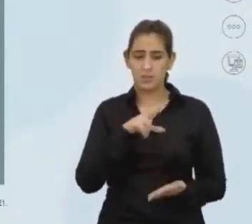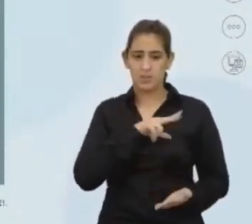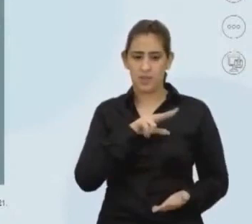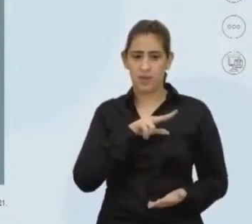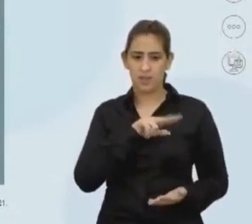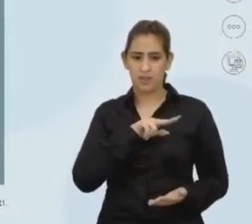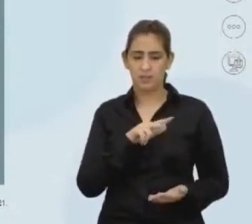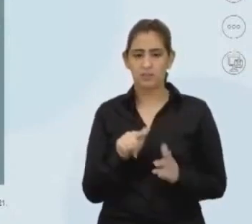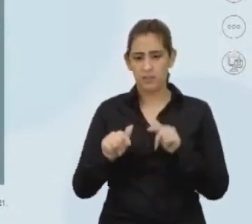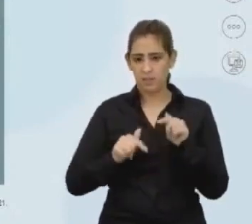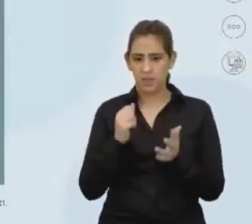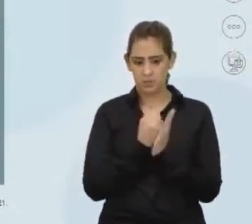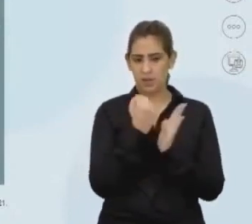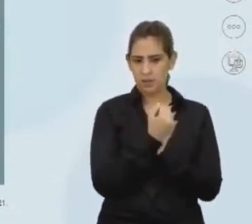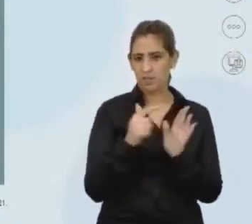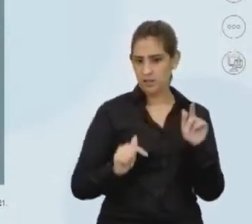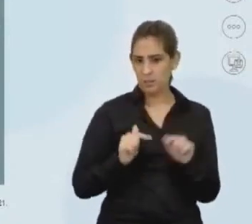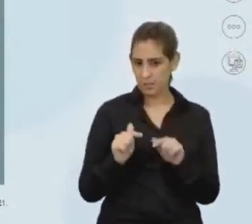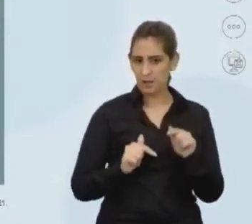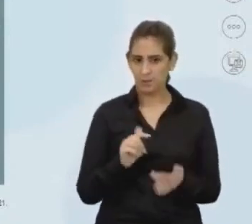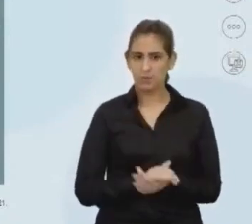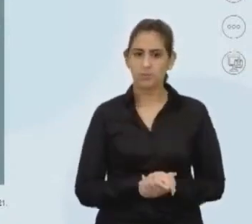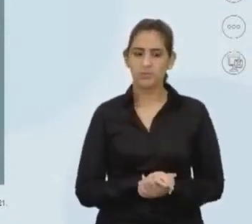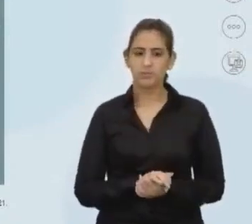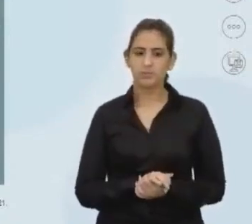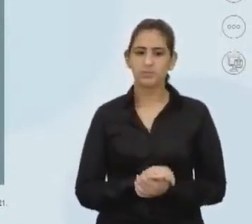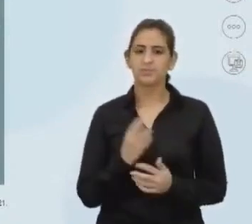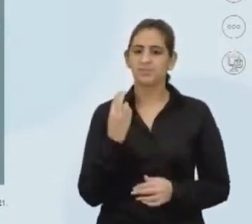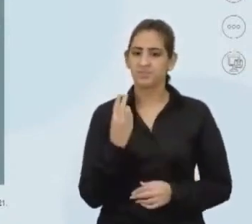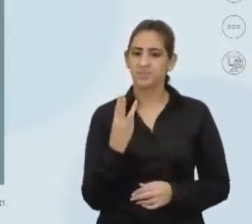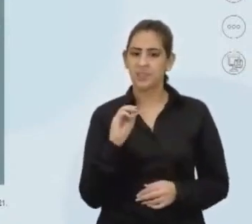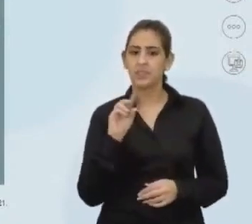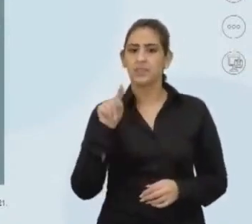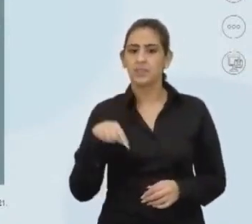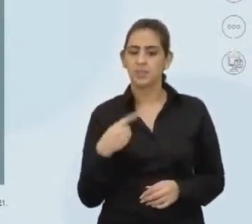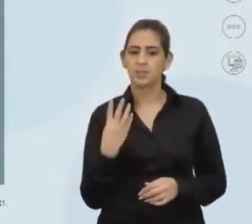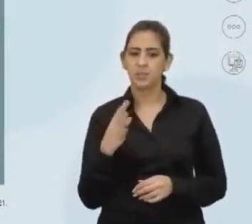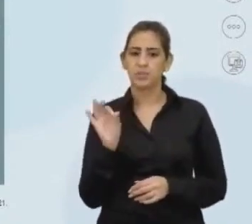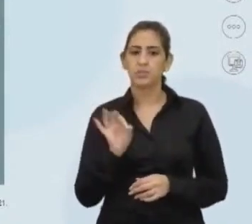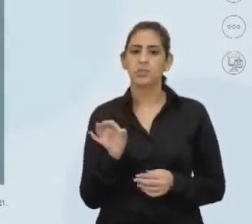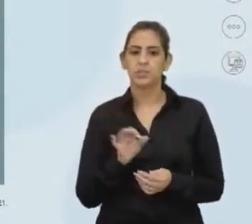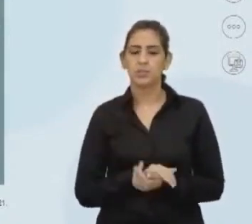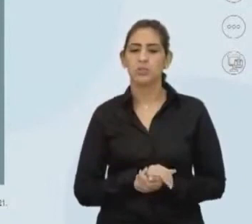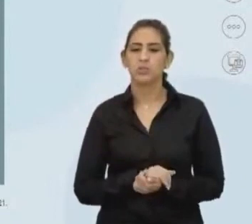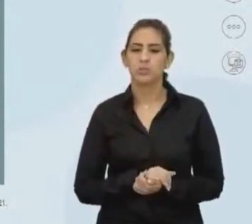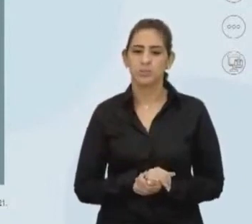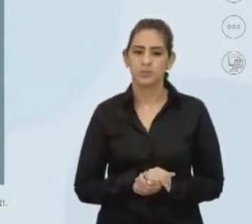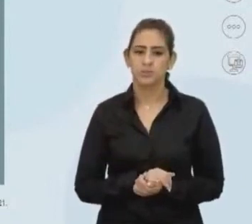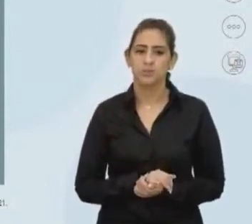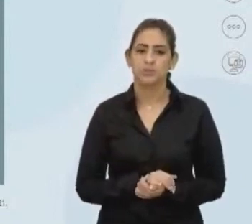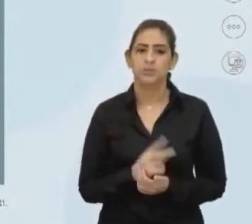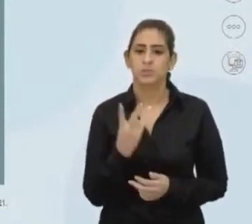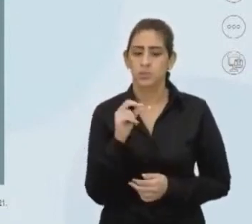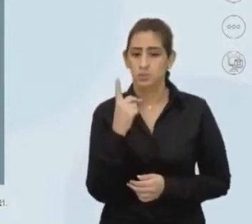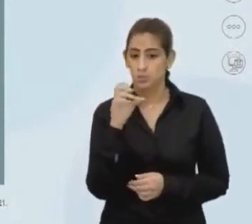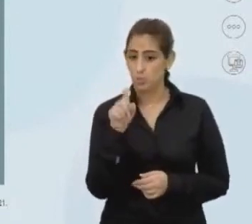privado a 30,4% aí dados de do trimestre agosto setembro outubro de 2018